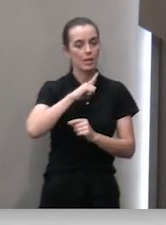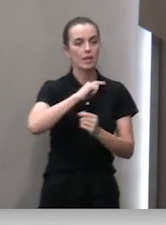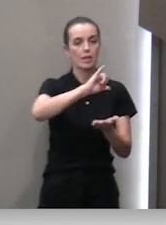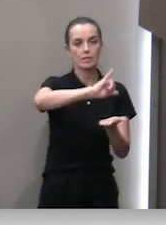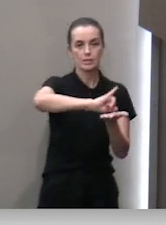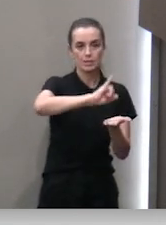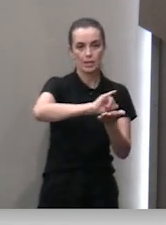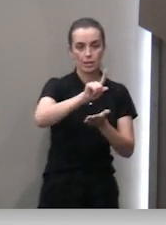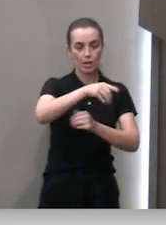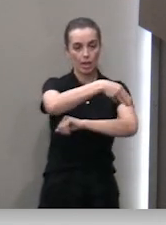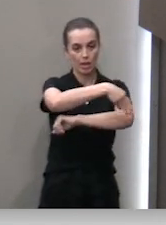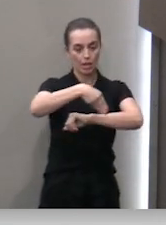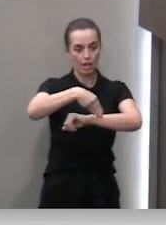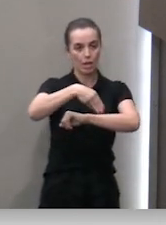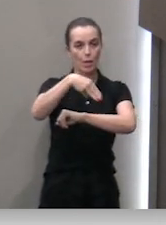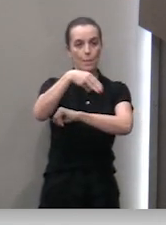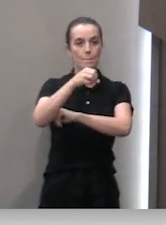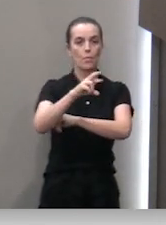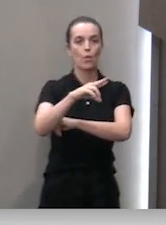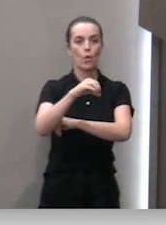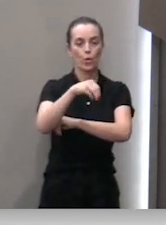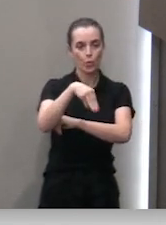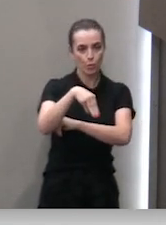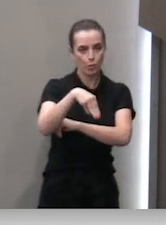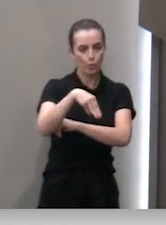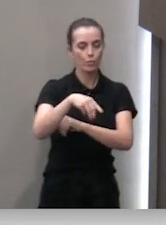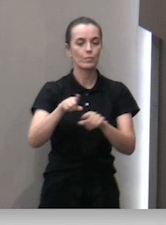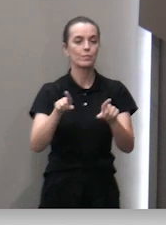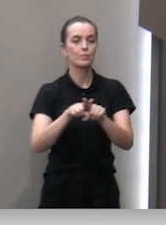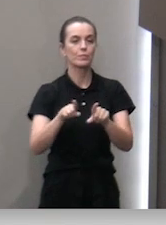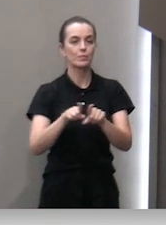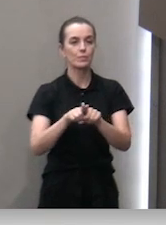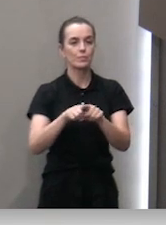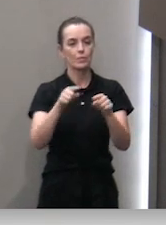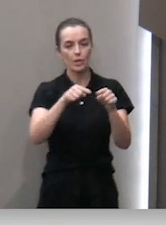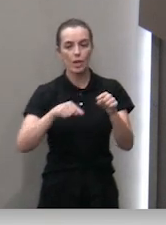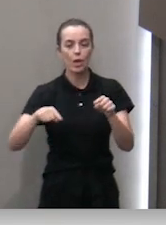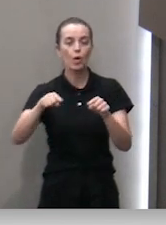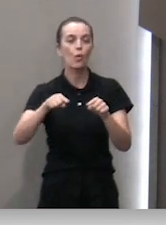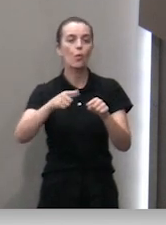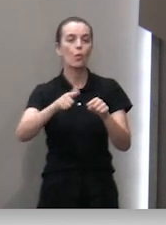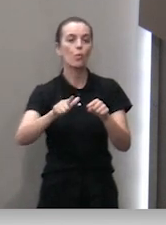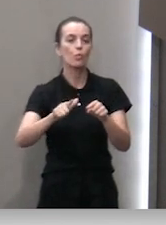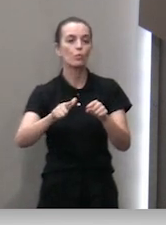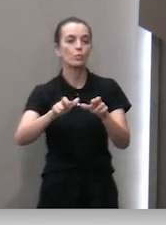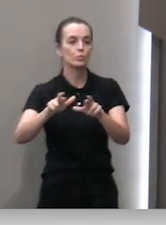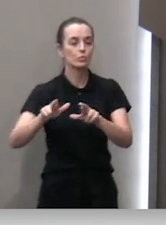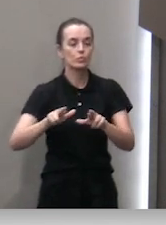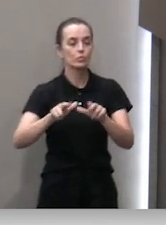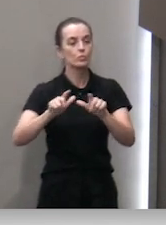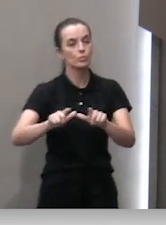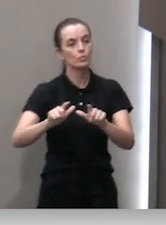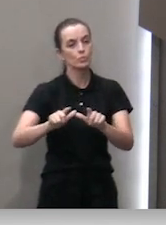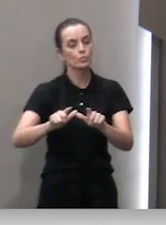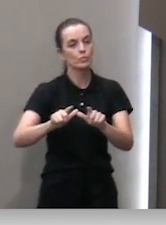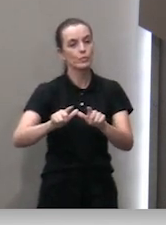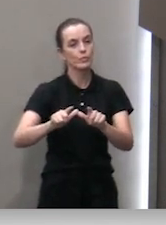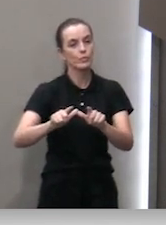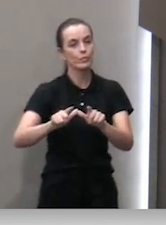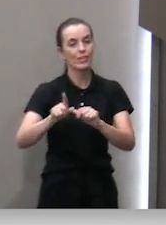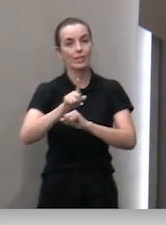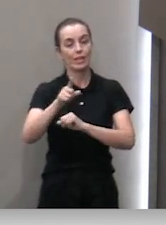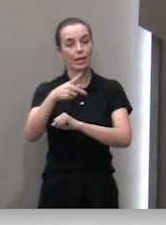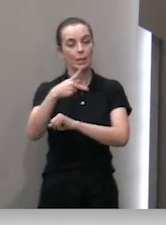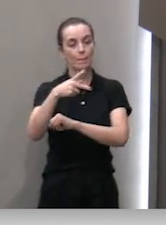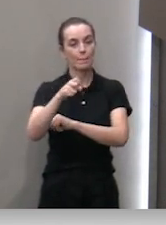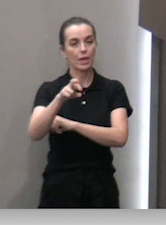que fica na Moron, a nossa sede aqui no Passo Municipal, e nós temos, além disso, as sedes que ficam lá na